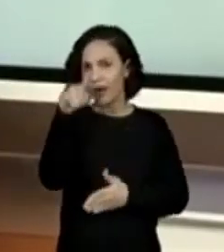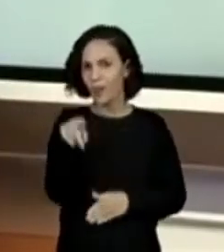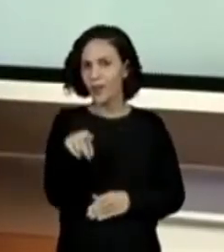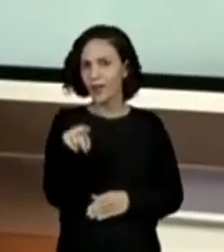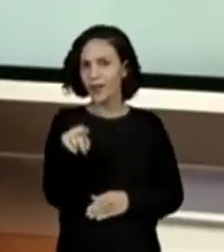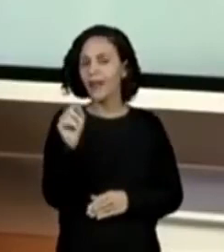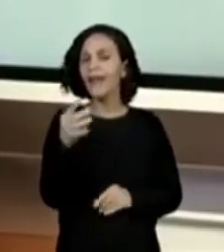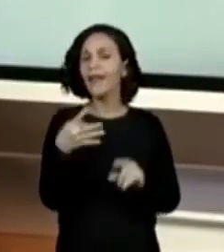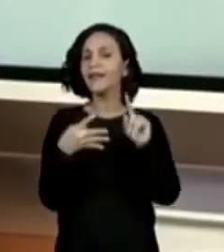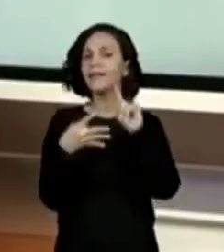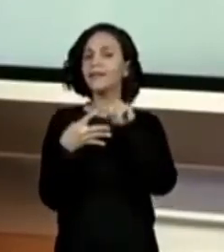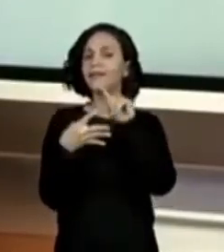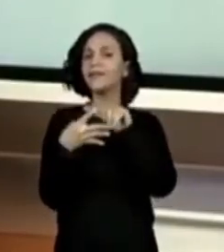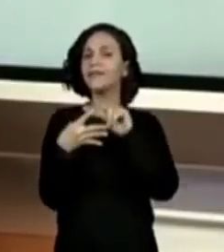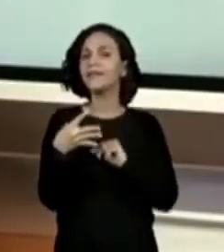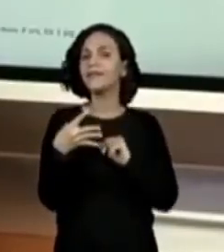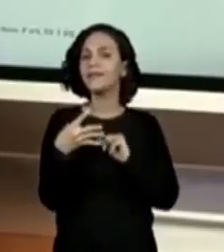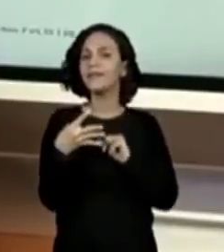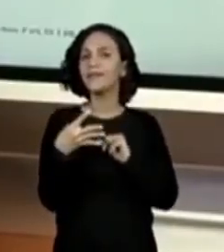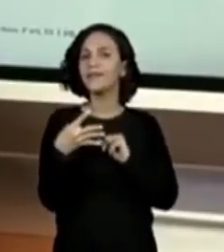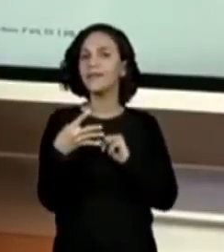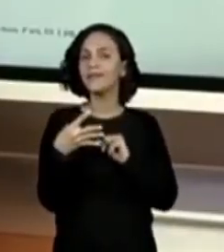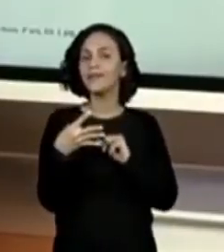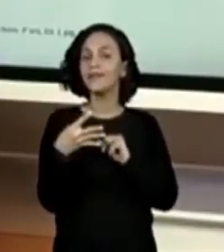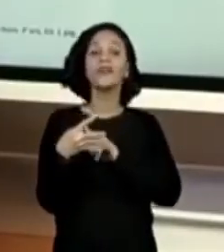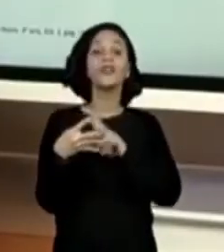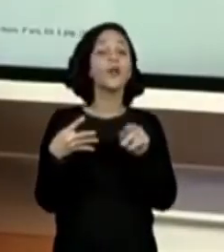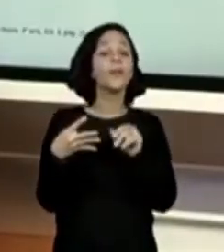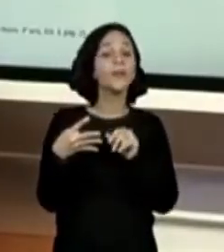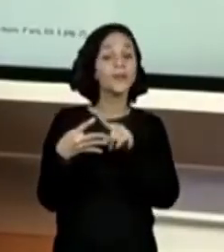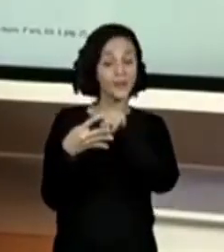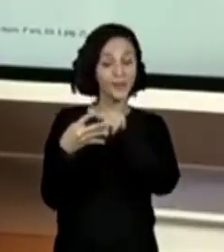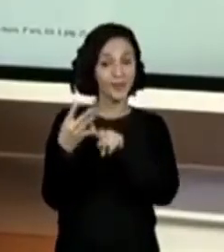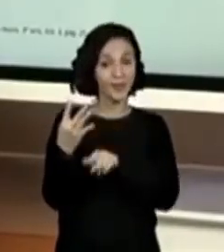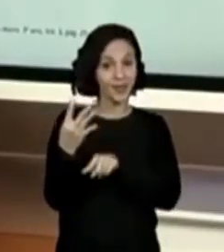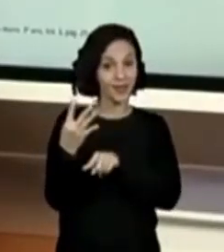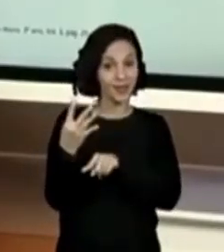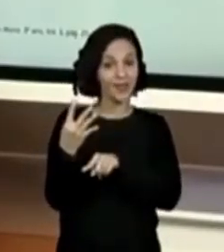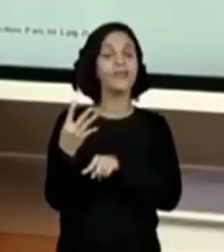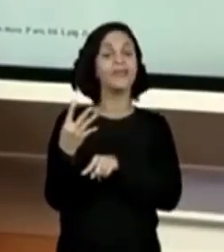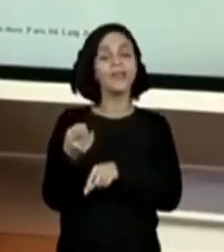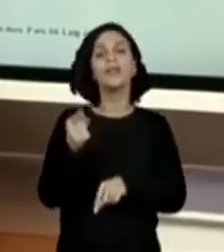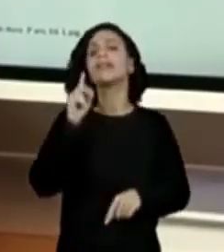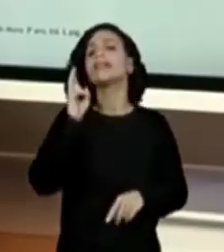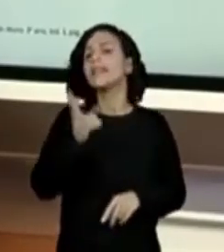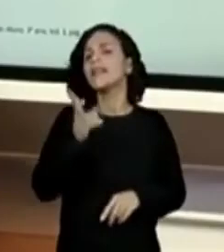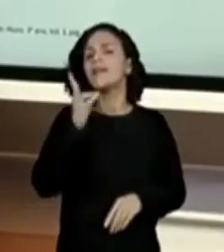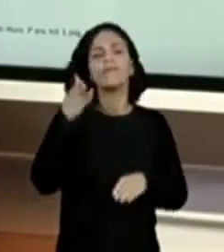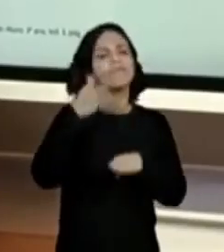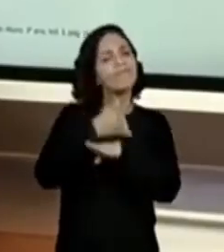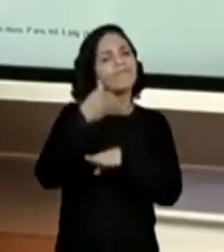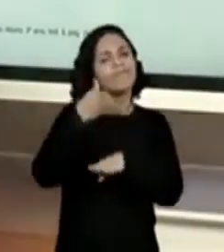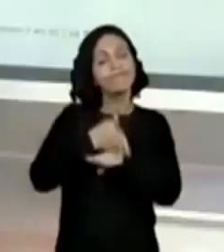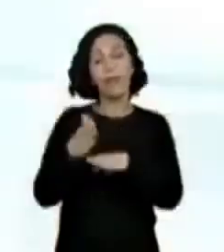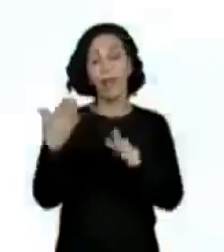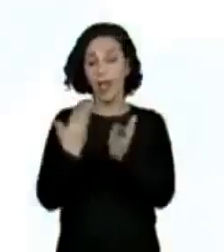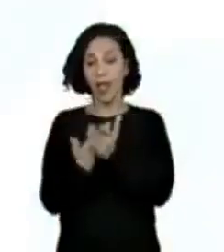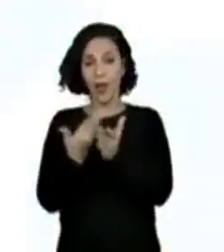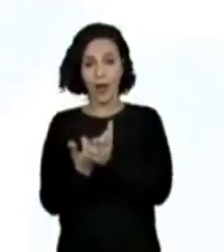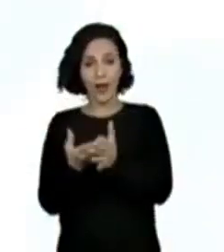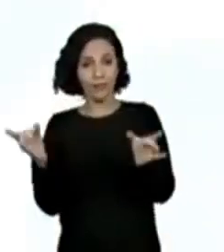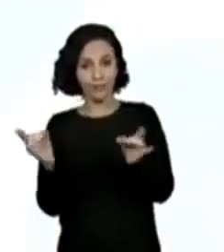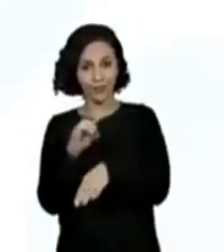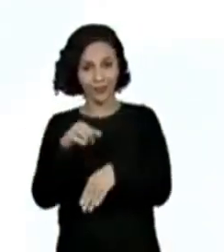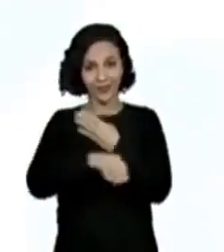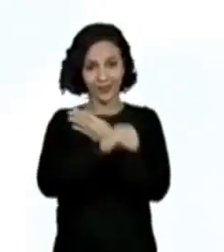deles? Lembram? São 4 crianças que passam todos os dias, depois das aulas do